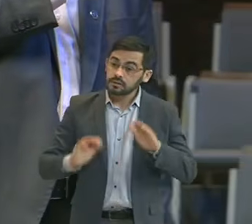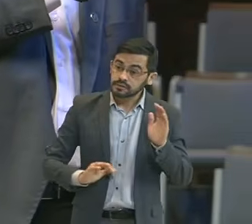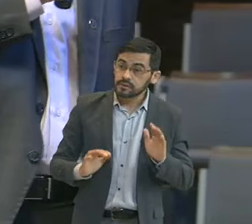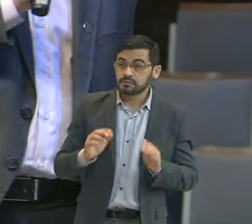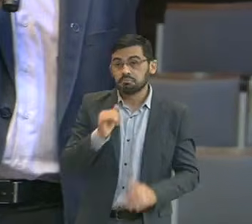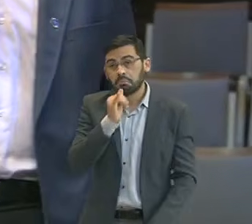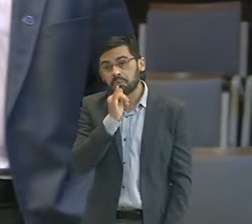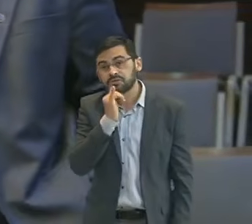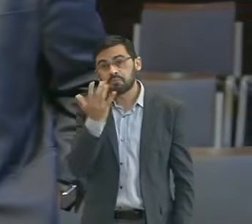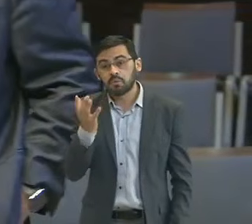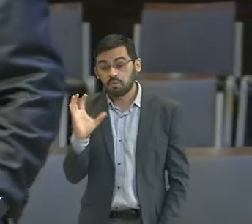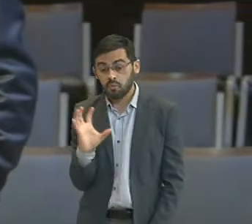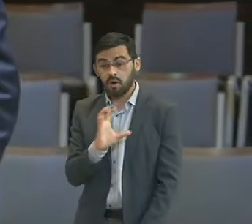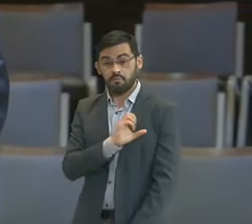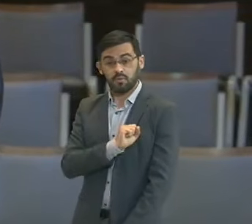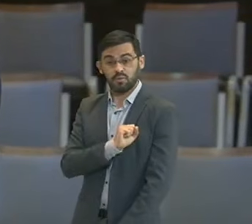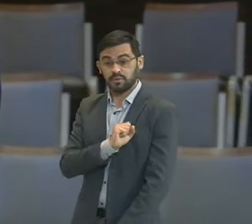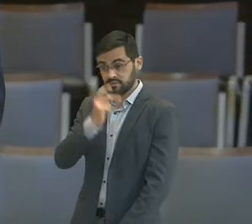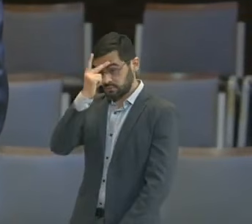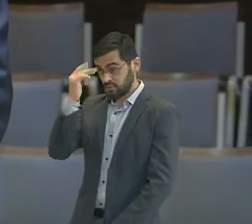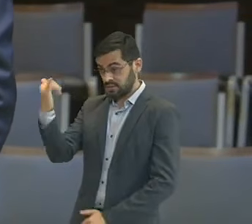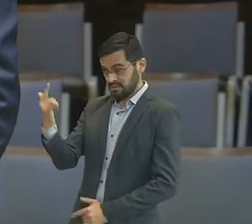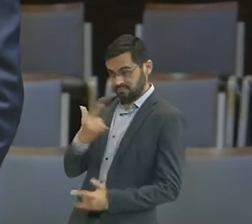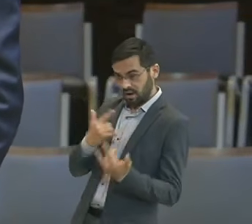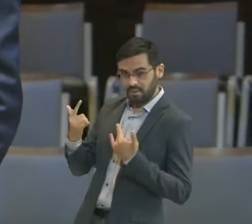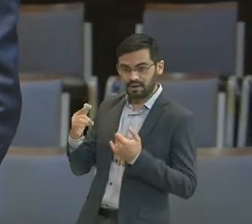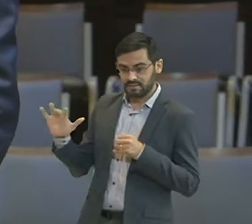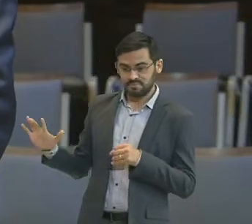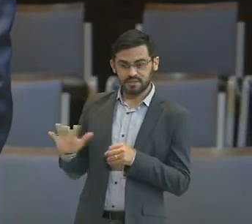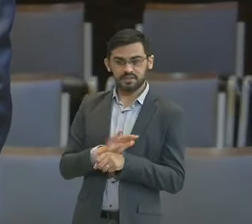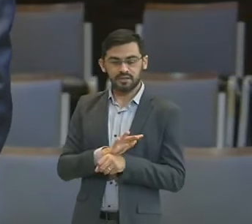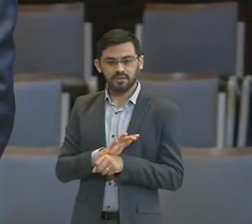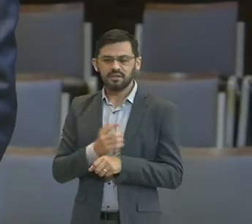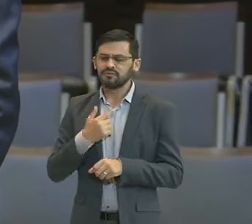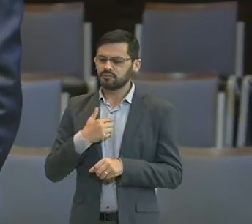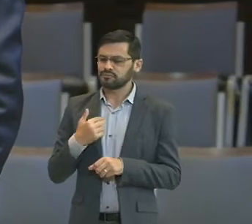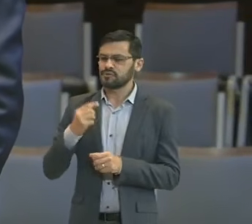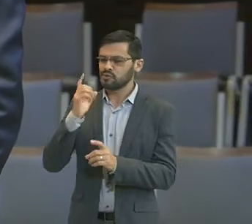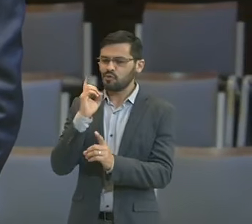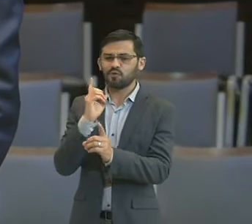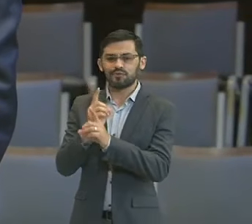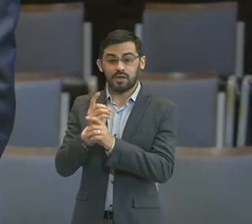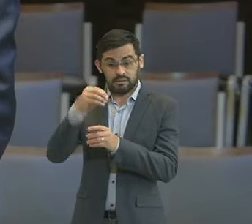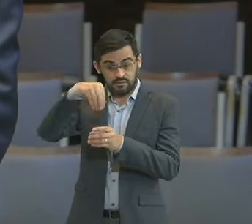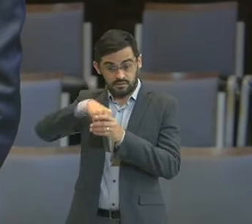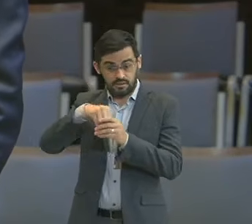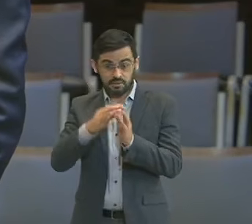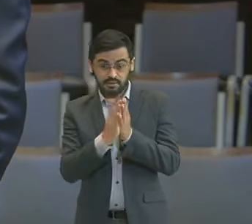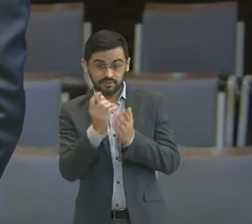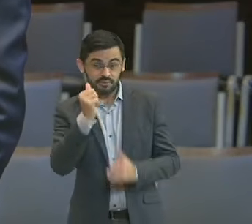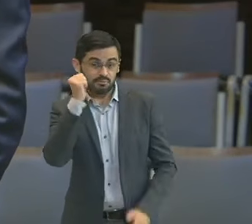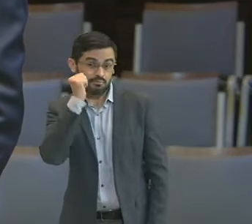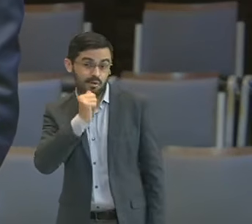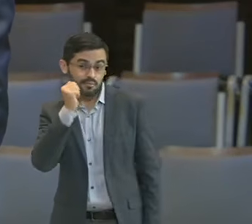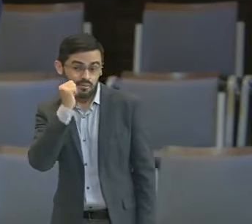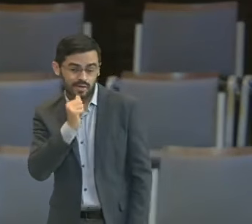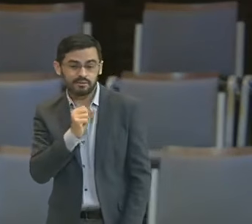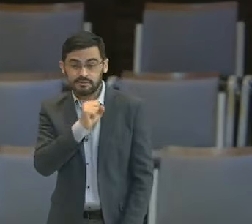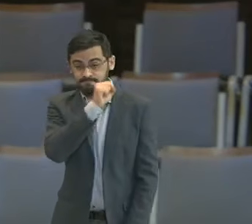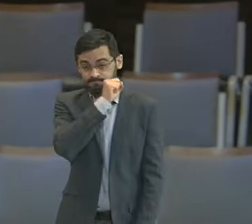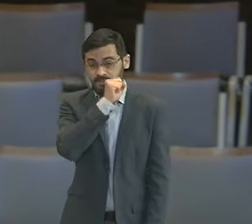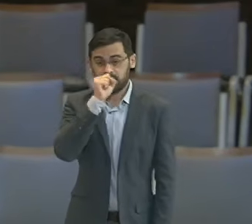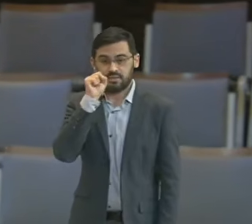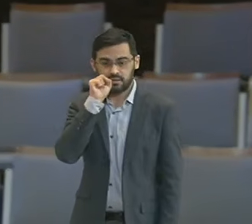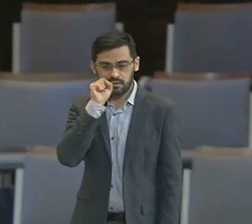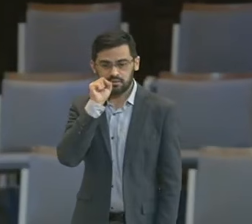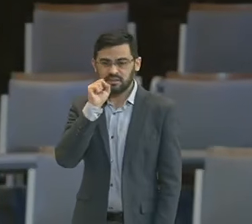das pessoas possa preencher a nossa alma. E a gente vai encontrar um exemplo na Bíblia de uma mulher chamada mulher